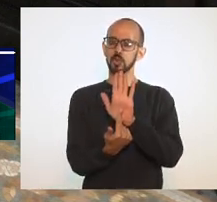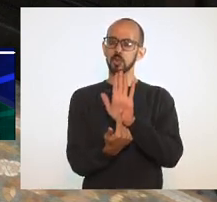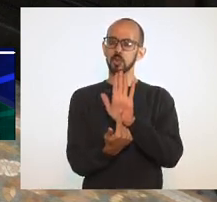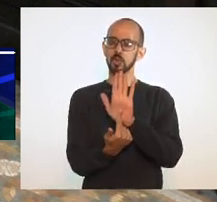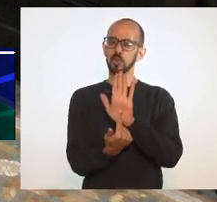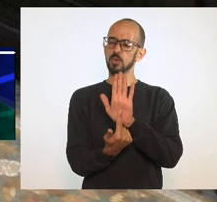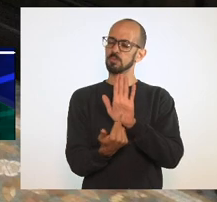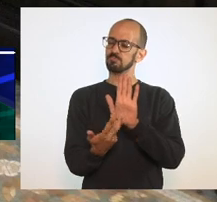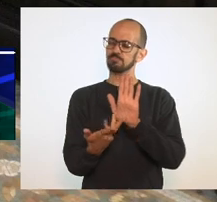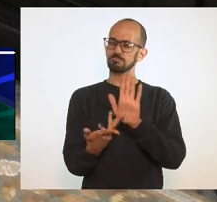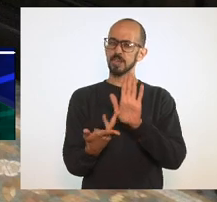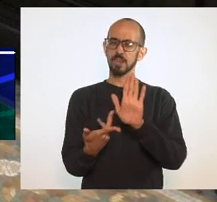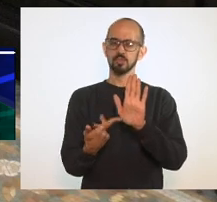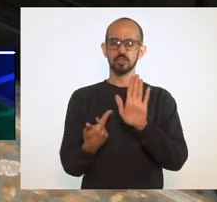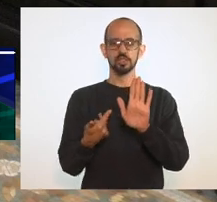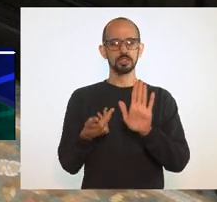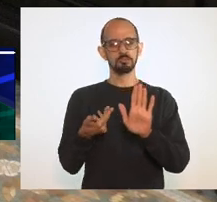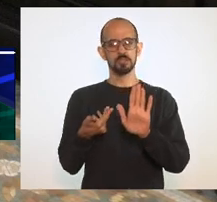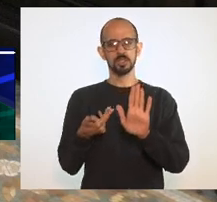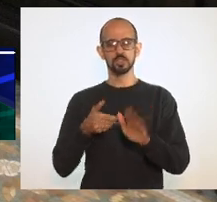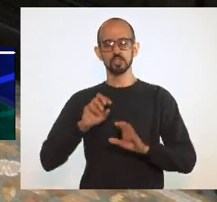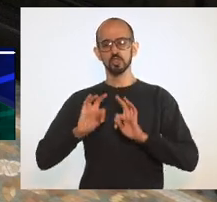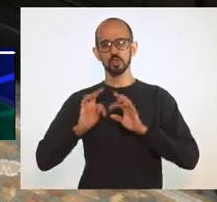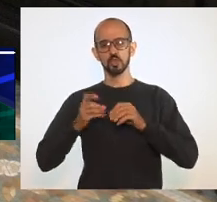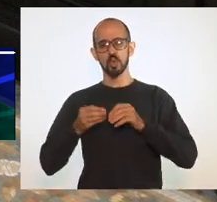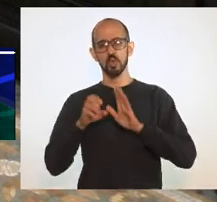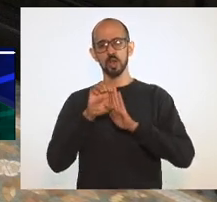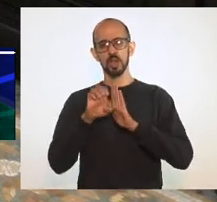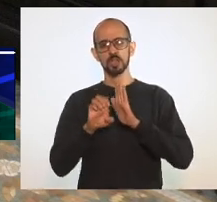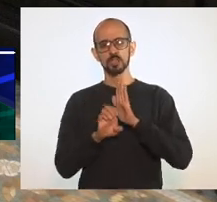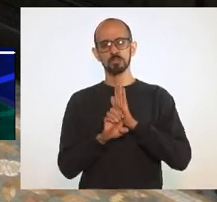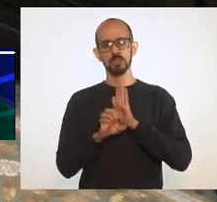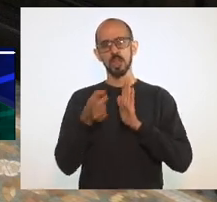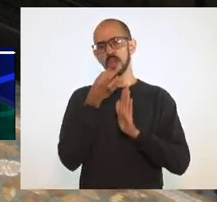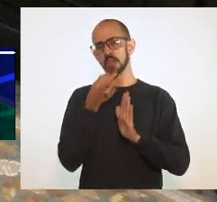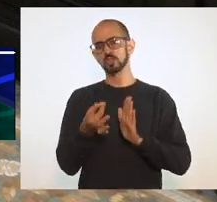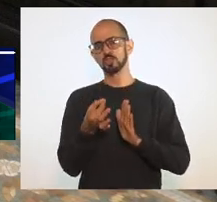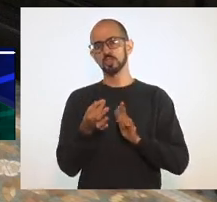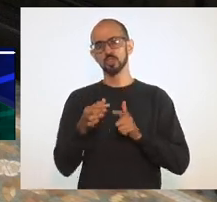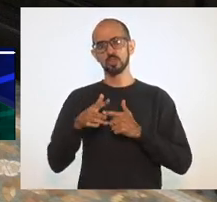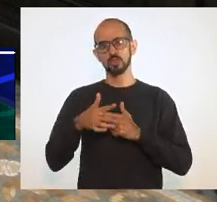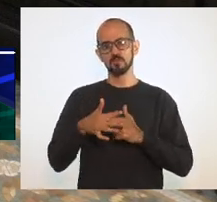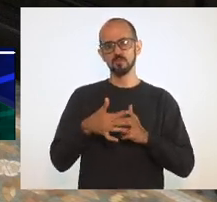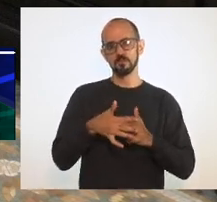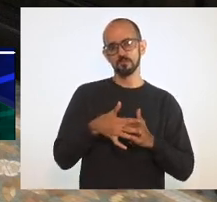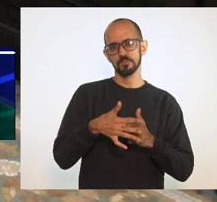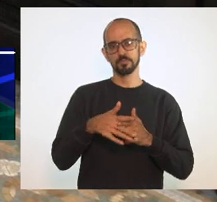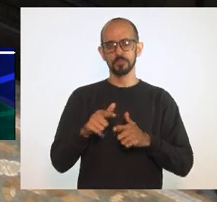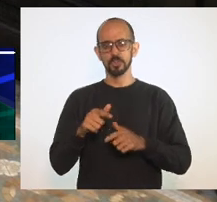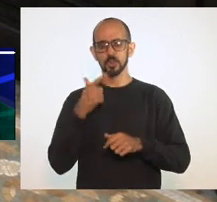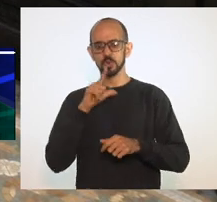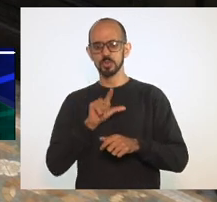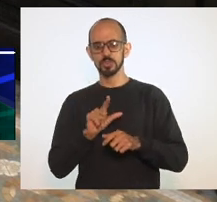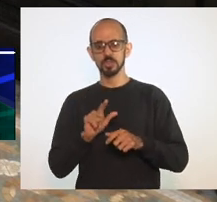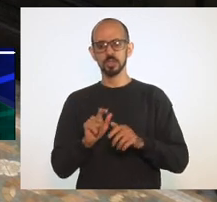com muita maestria, não é, suas emendas e suas sugestões que deram pela conclusão